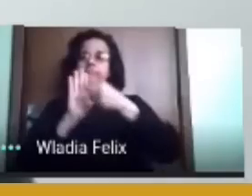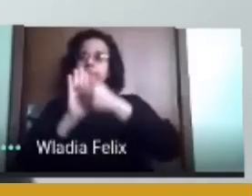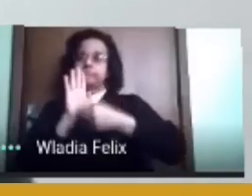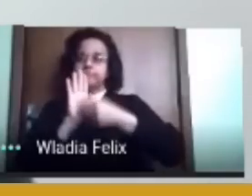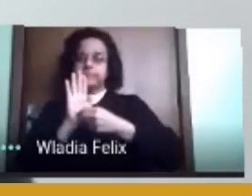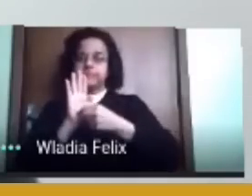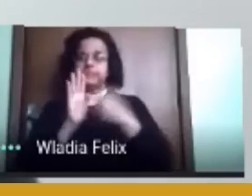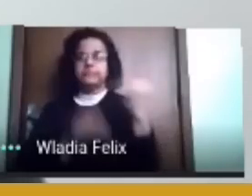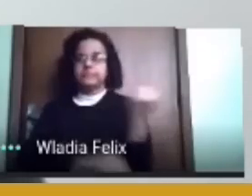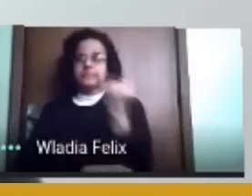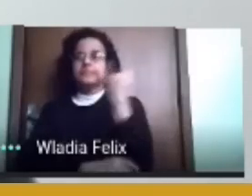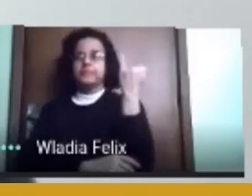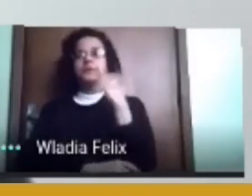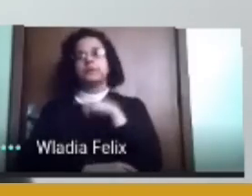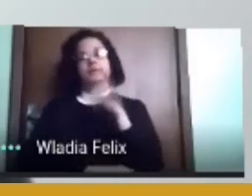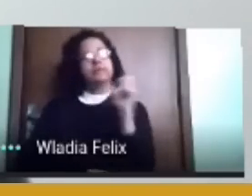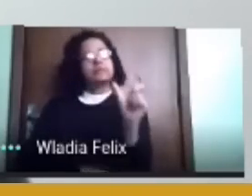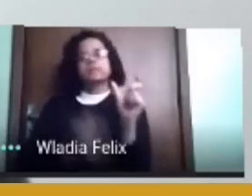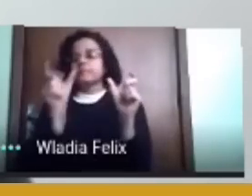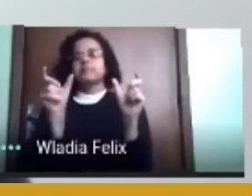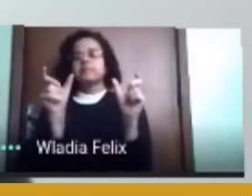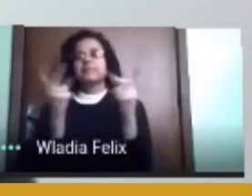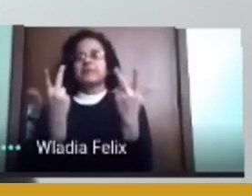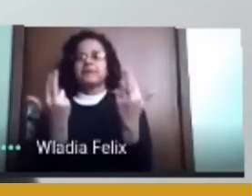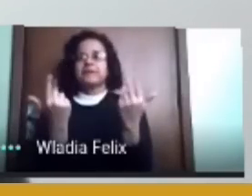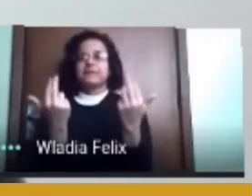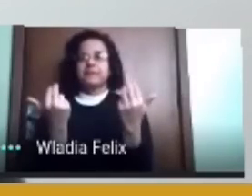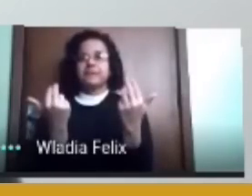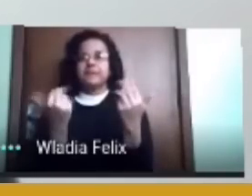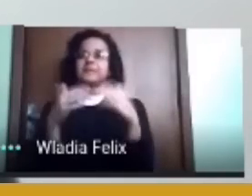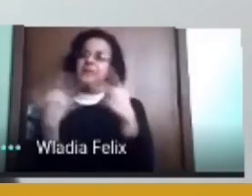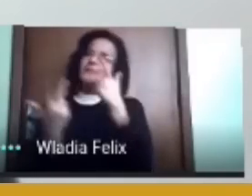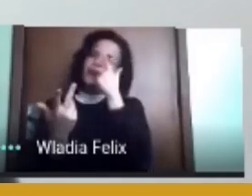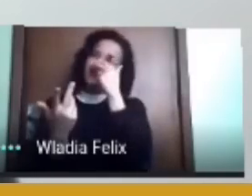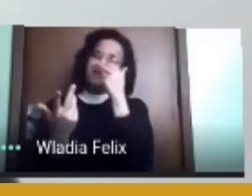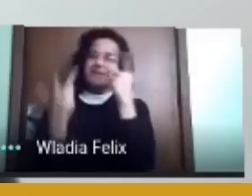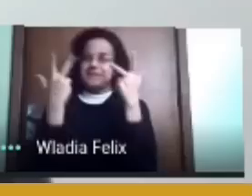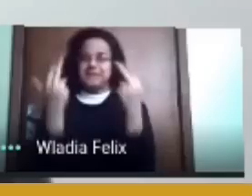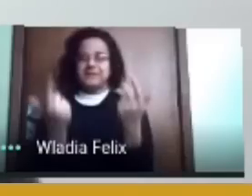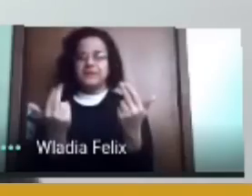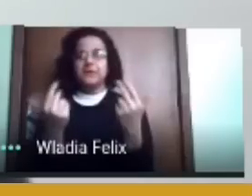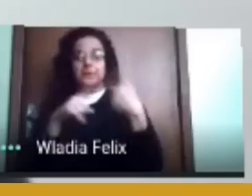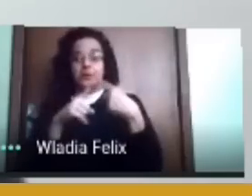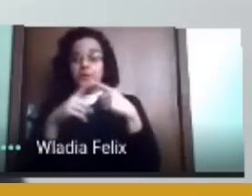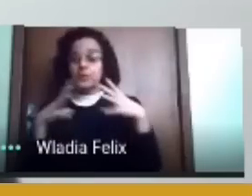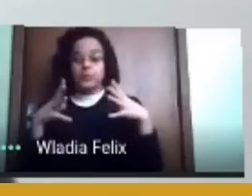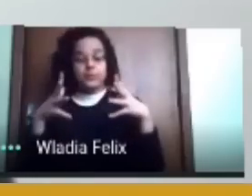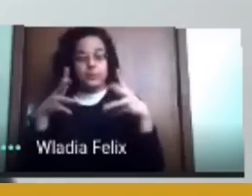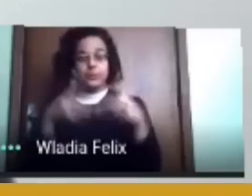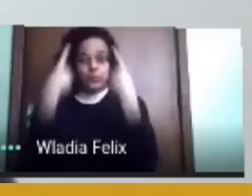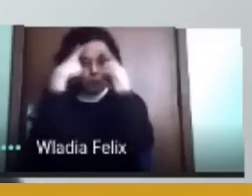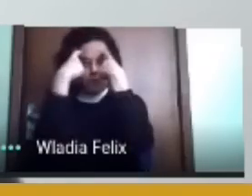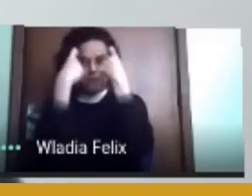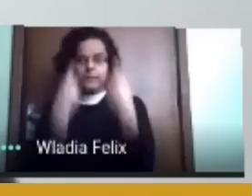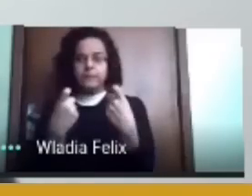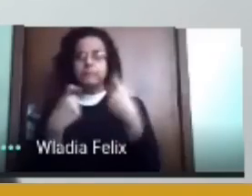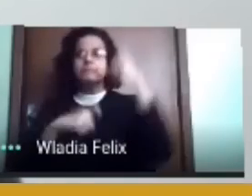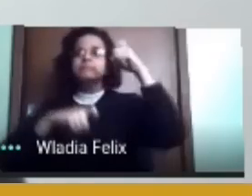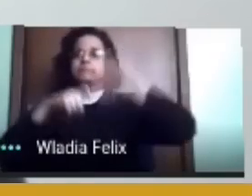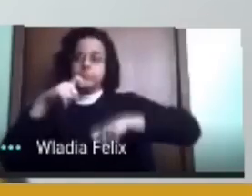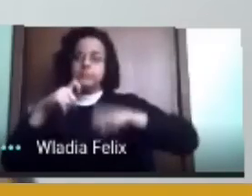Então, são termos guarda-chuva. Toda forma de violência sexual cometida contra crianças e adolescentes, nós podemos chamar